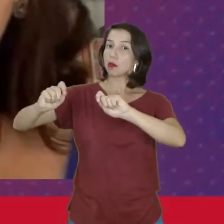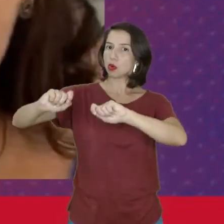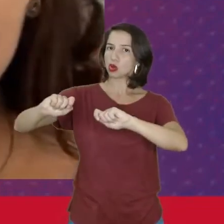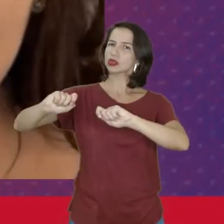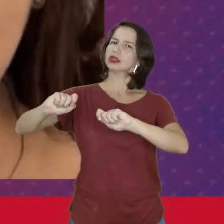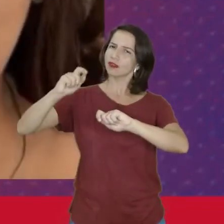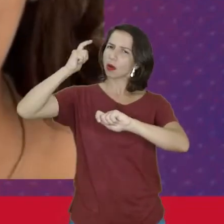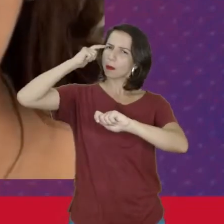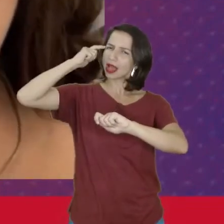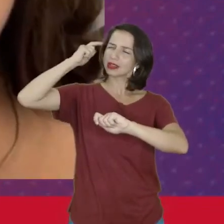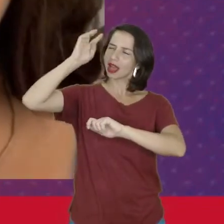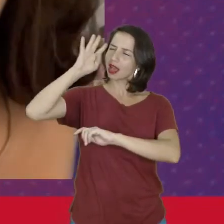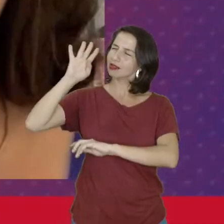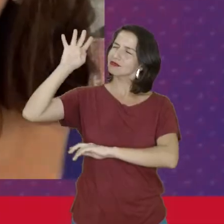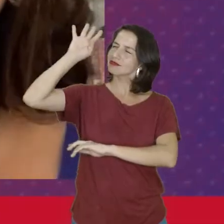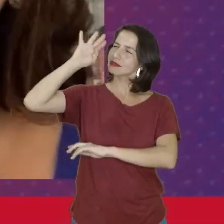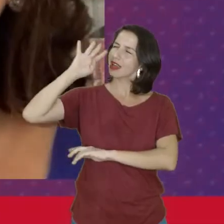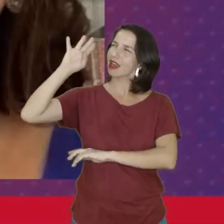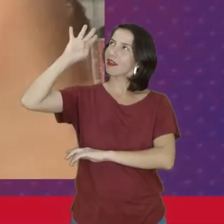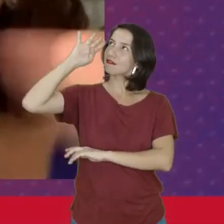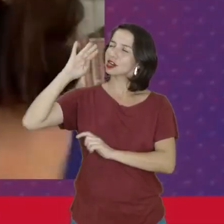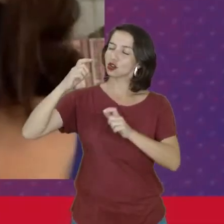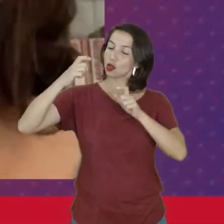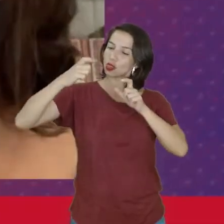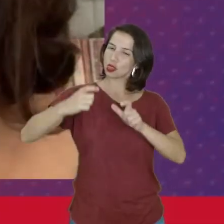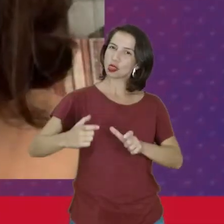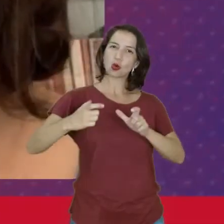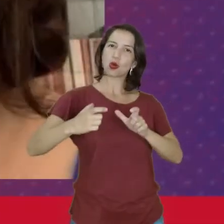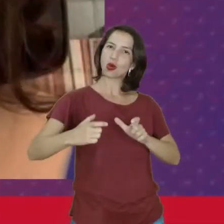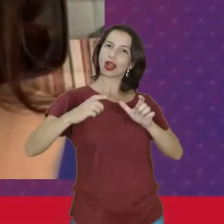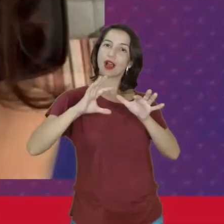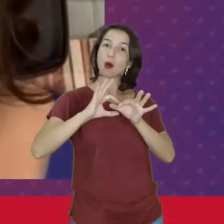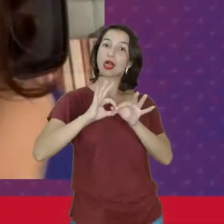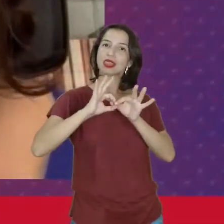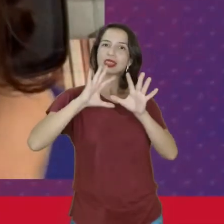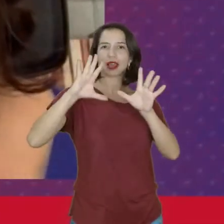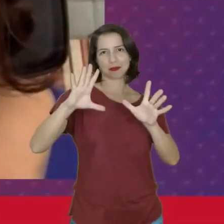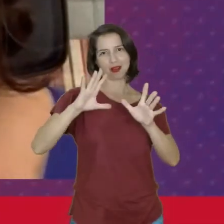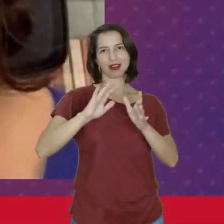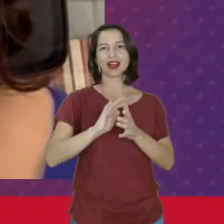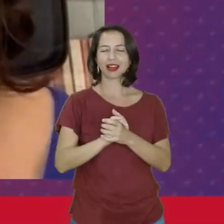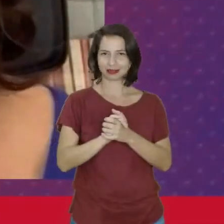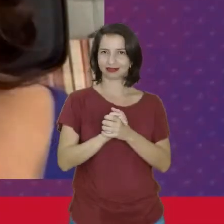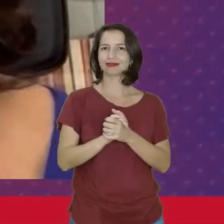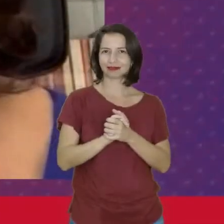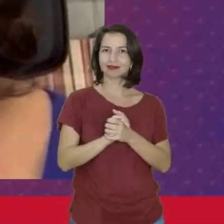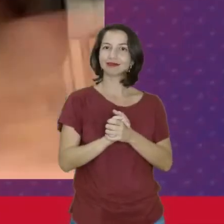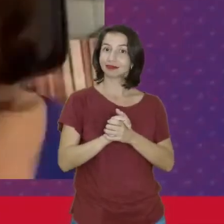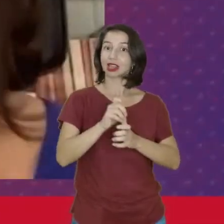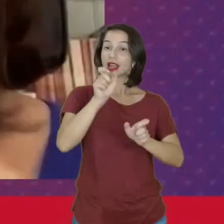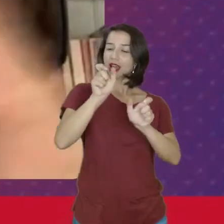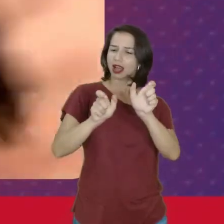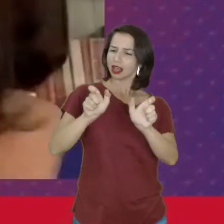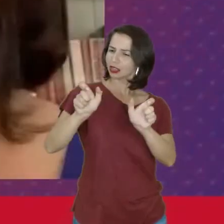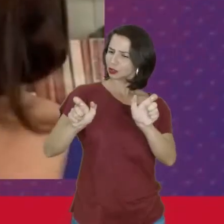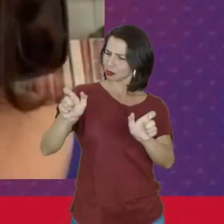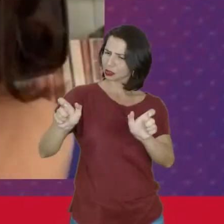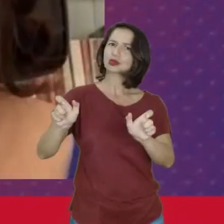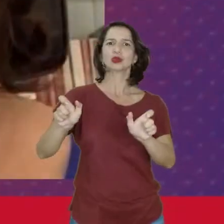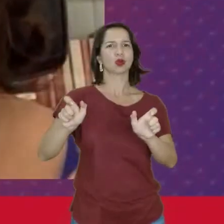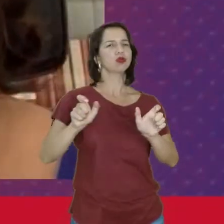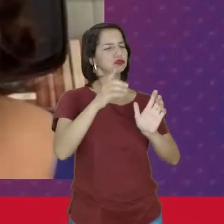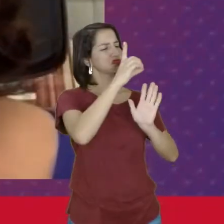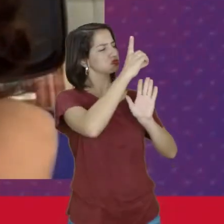essa reflexão num ambiente democrático. As pessoas têm todos os direitos